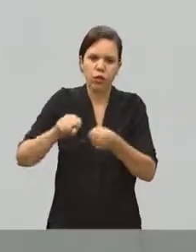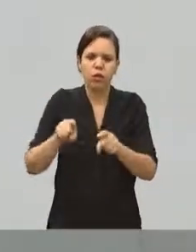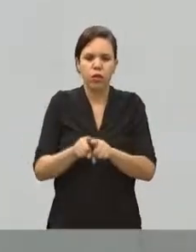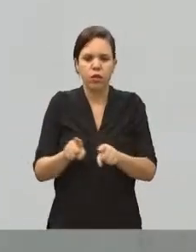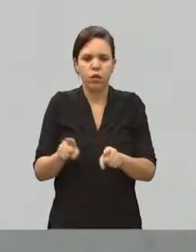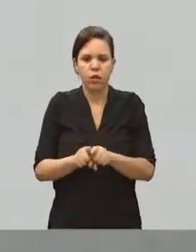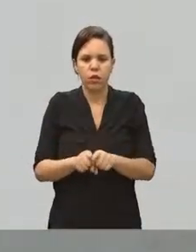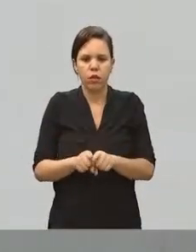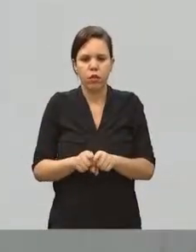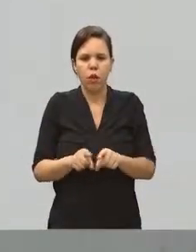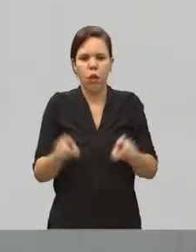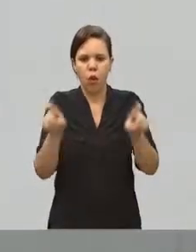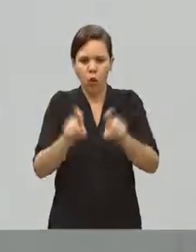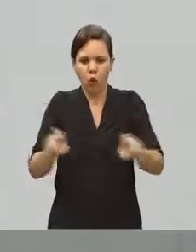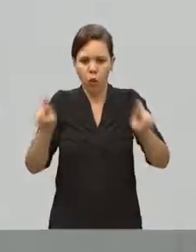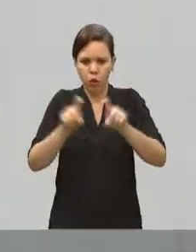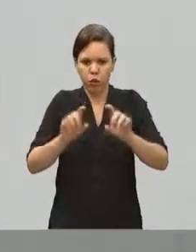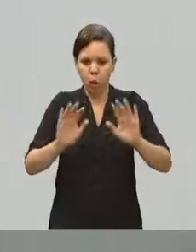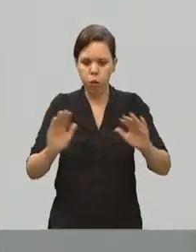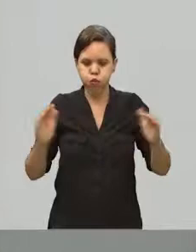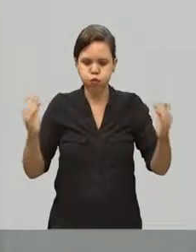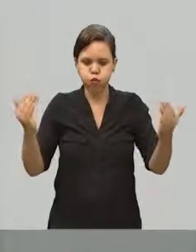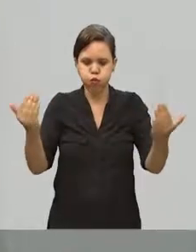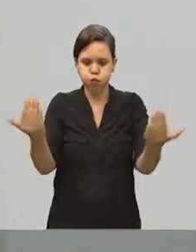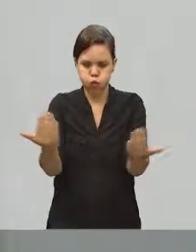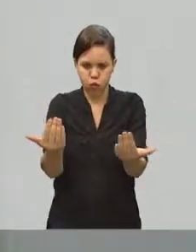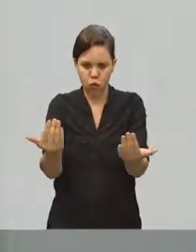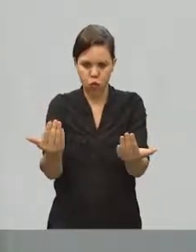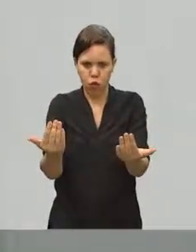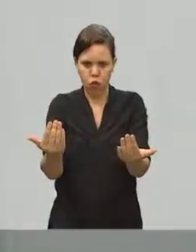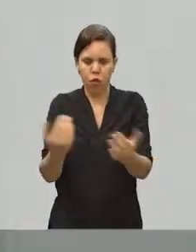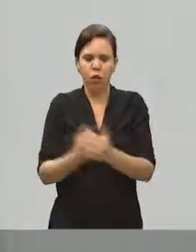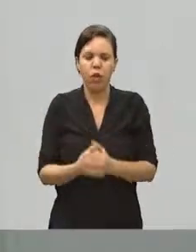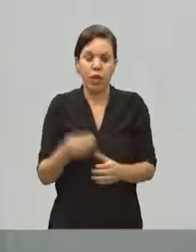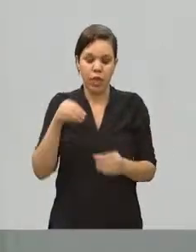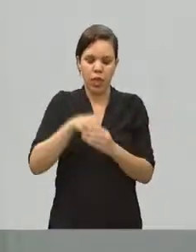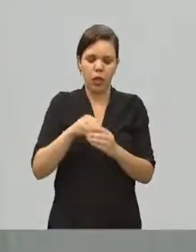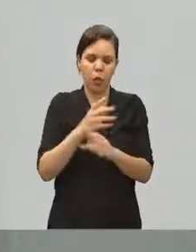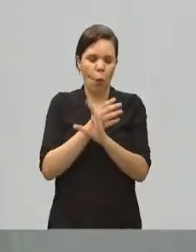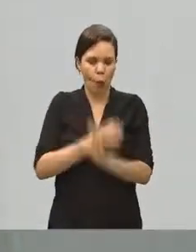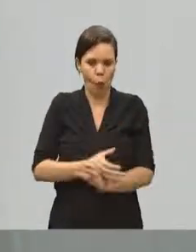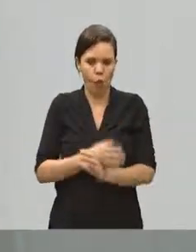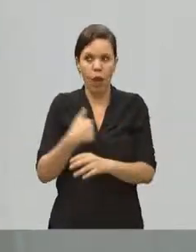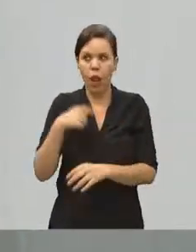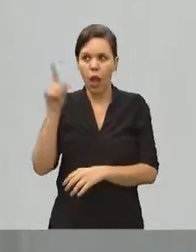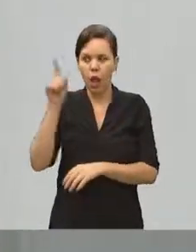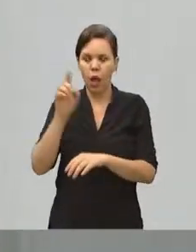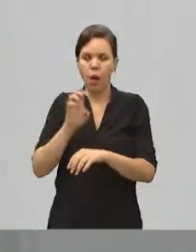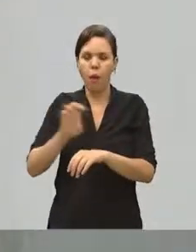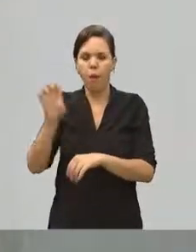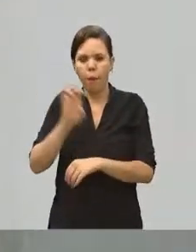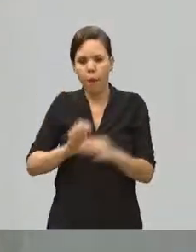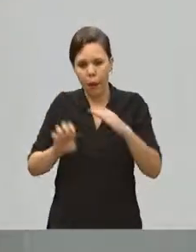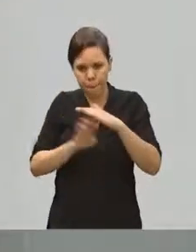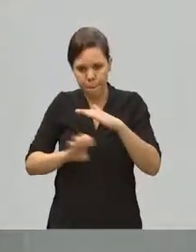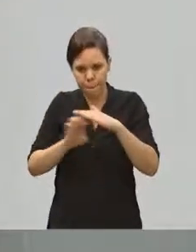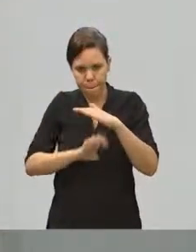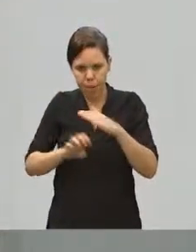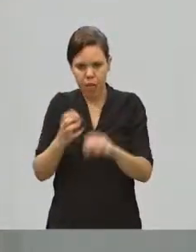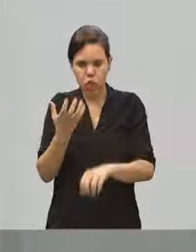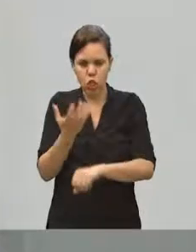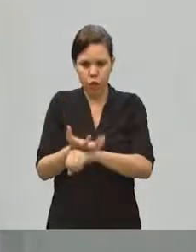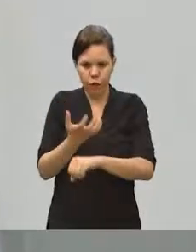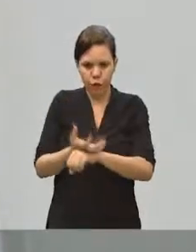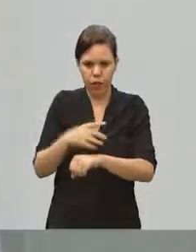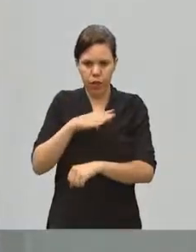carcaça de computadores de tubo e teclados e, através de uma empresa em Nova Odessa, que faz o filamento para impressora